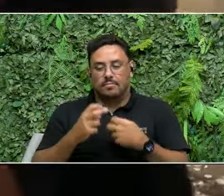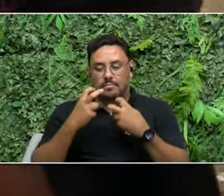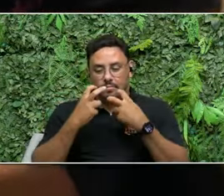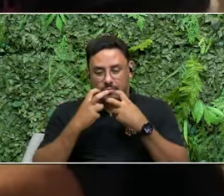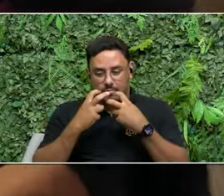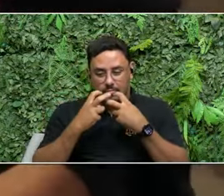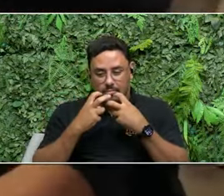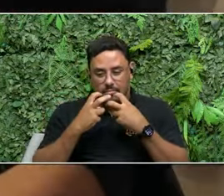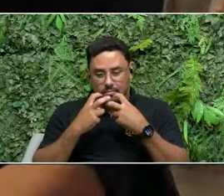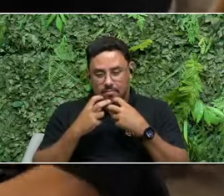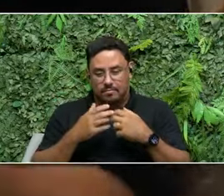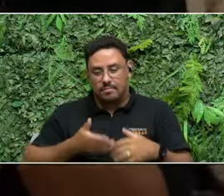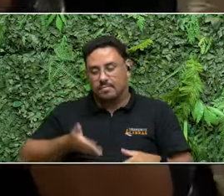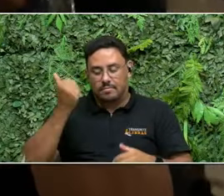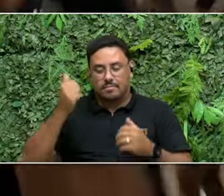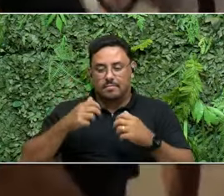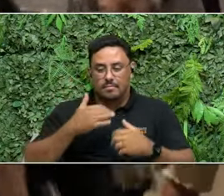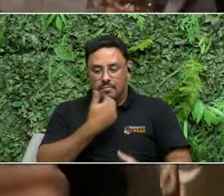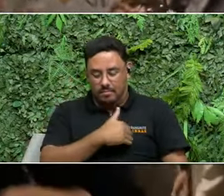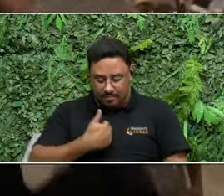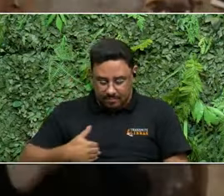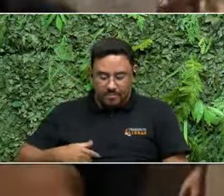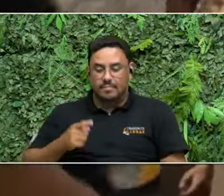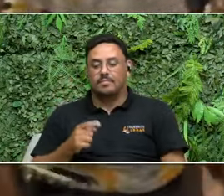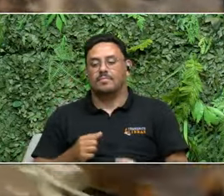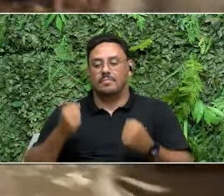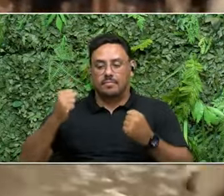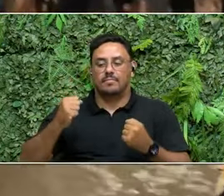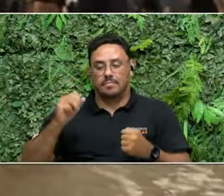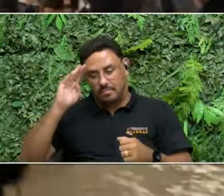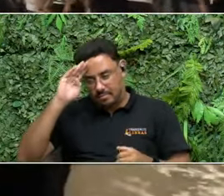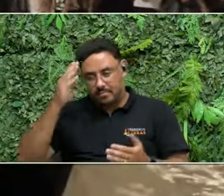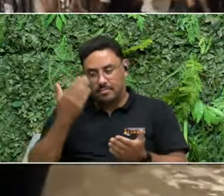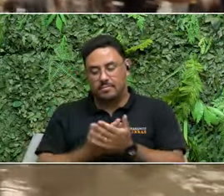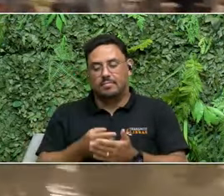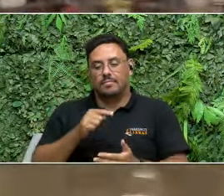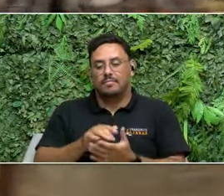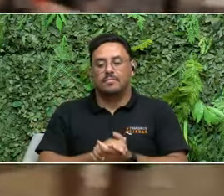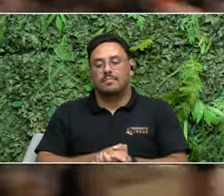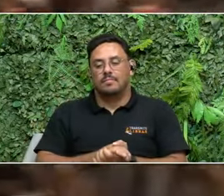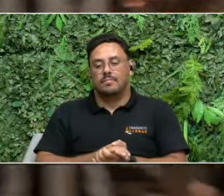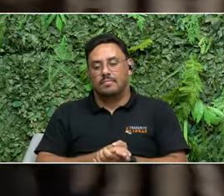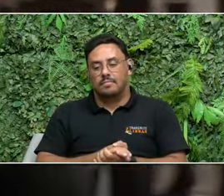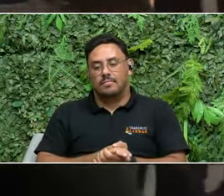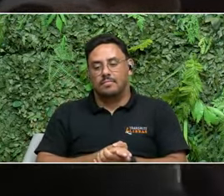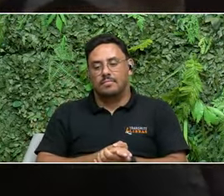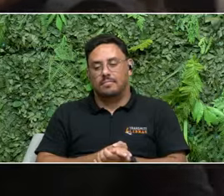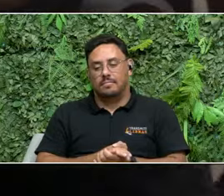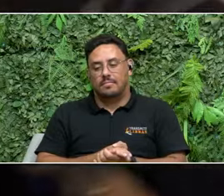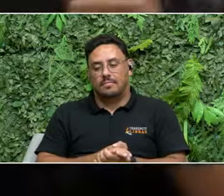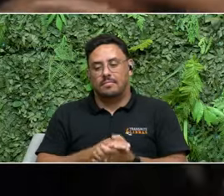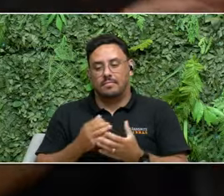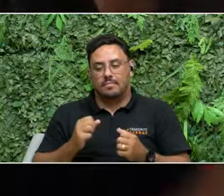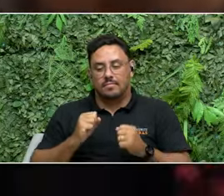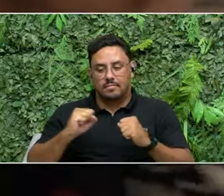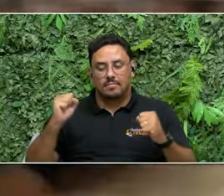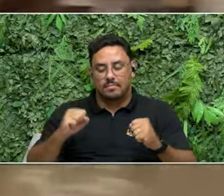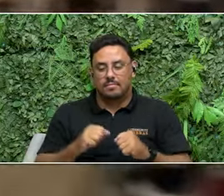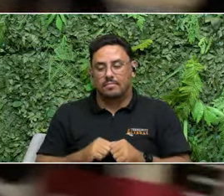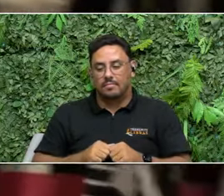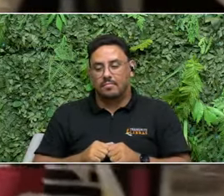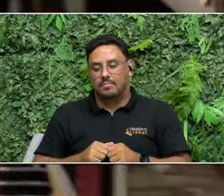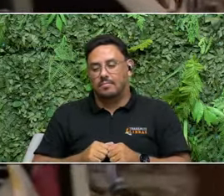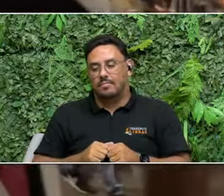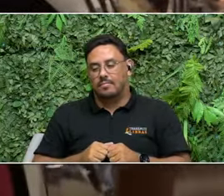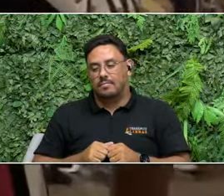pro time vamos galo aí a torcida ainda tá confiante aqui tá não tá tá não tá olha só